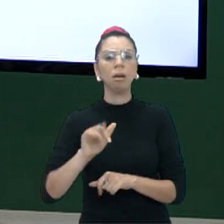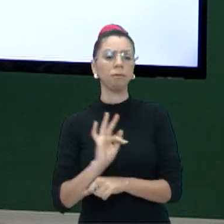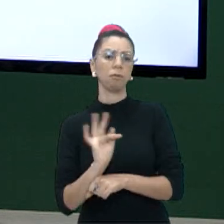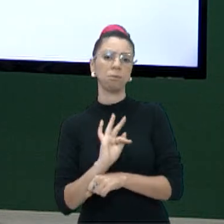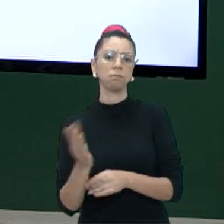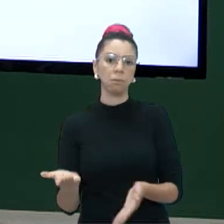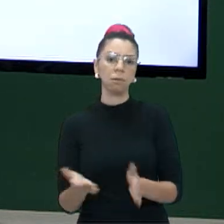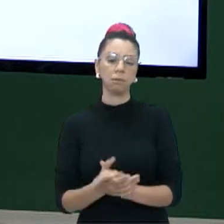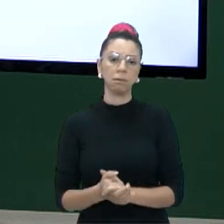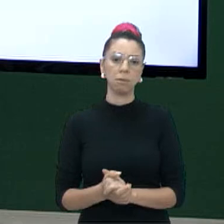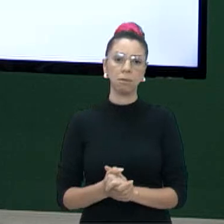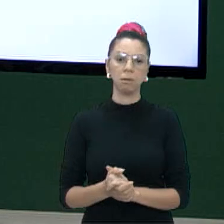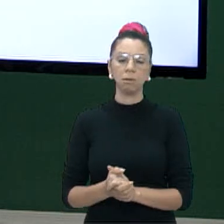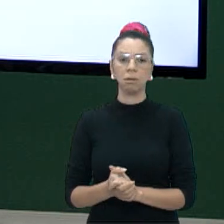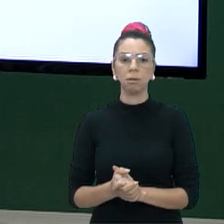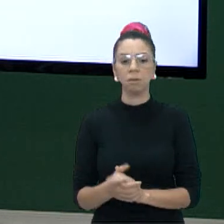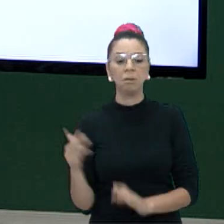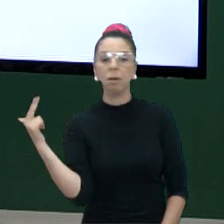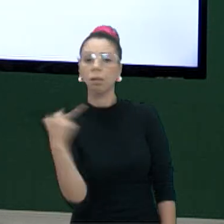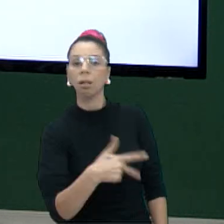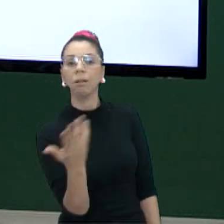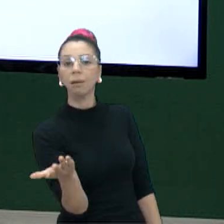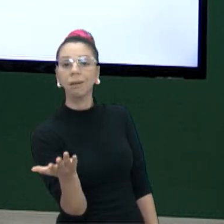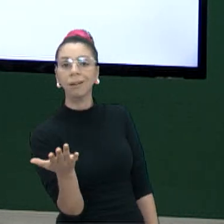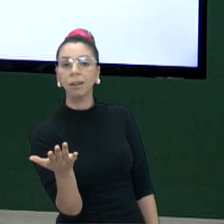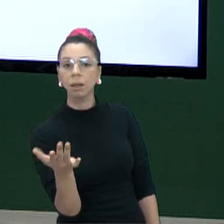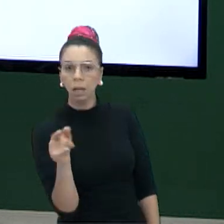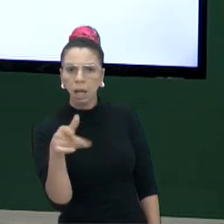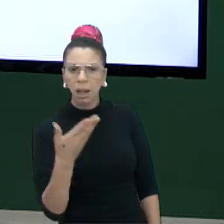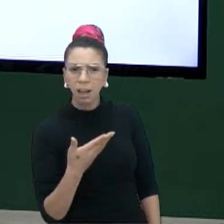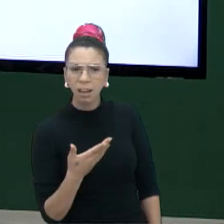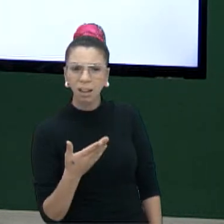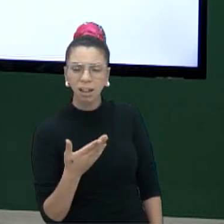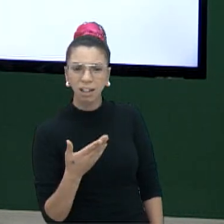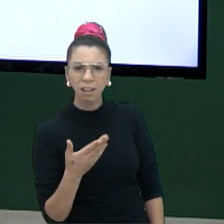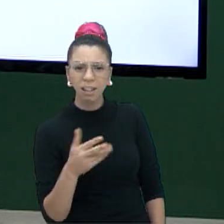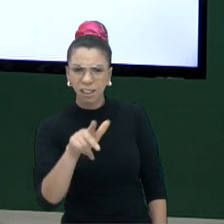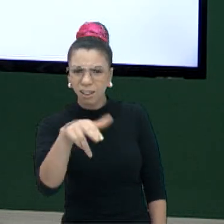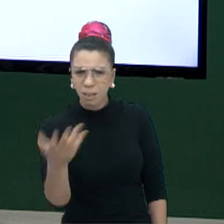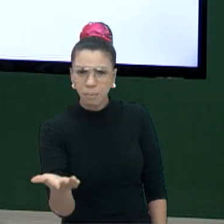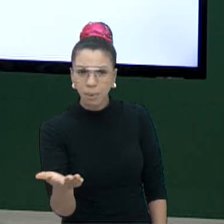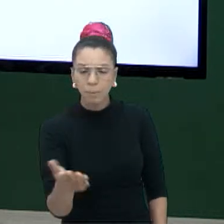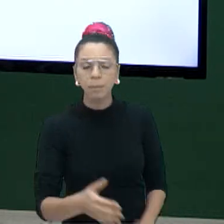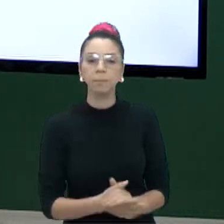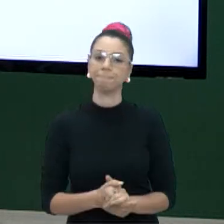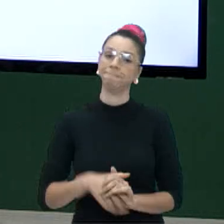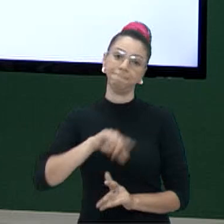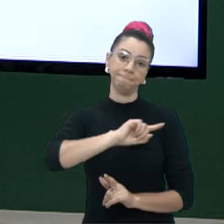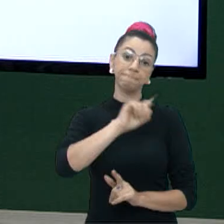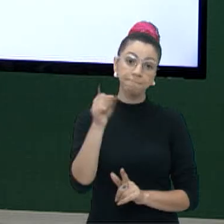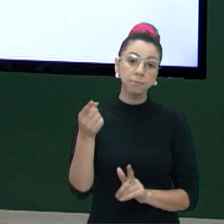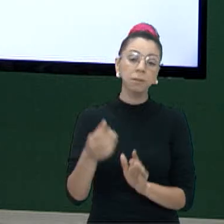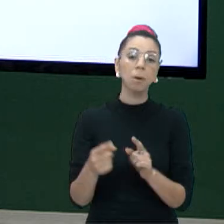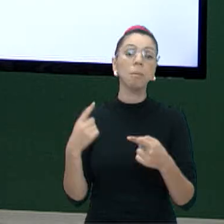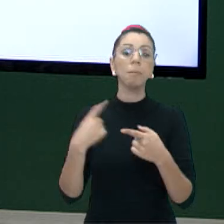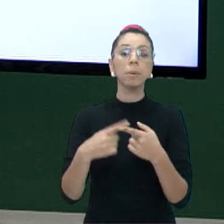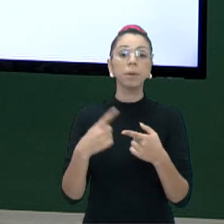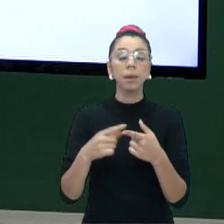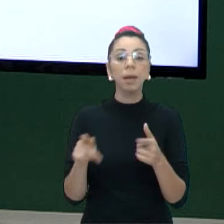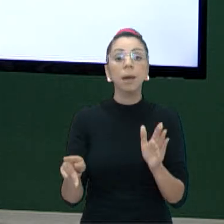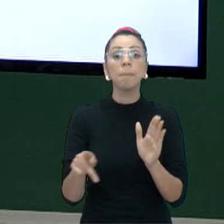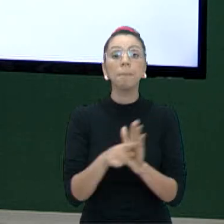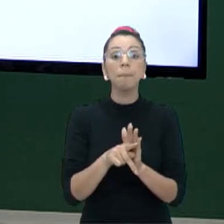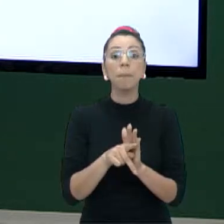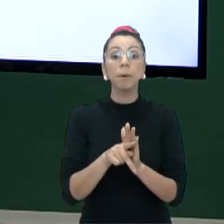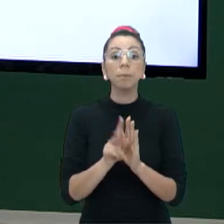ali e fala, e aí, maninho? O cara é teu irmão? Não. Você está falando, e daí, maninho, é o quê? Uma expressão linguística.